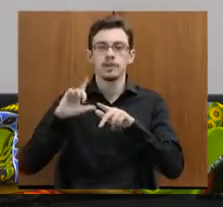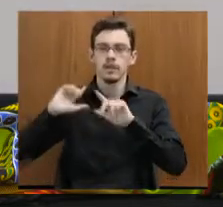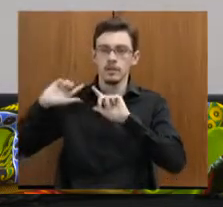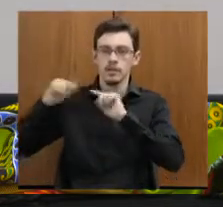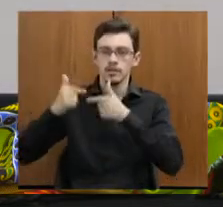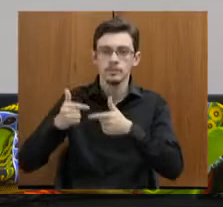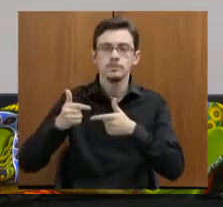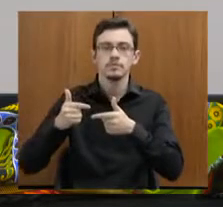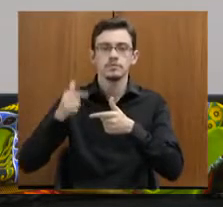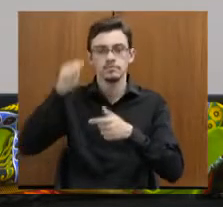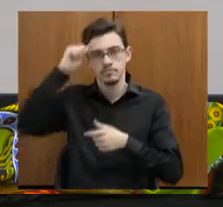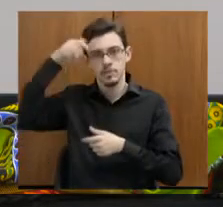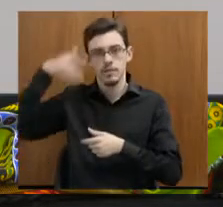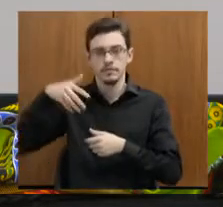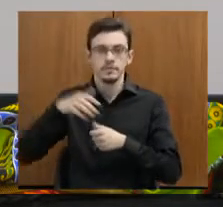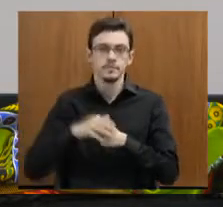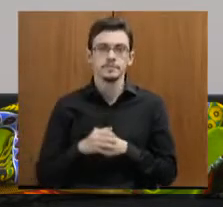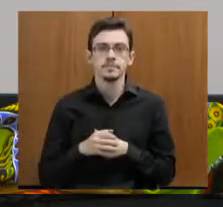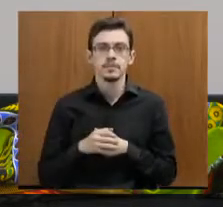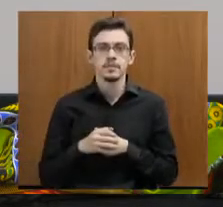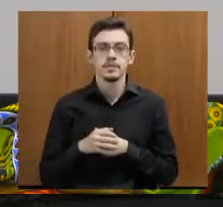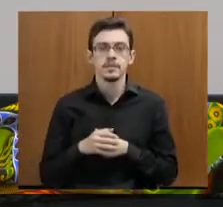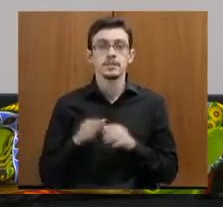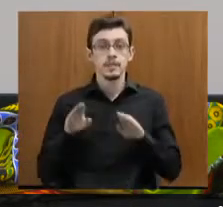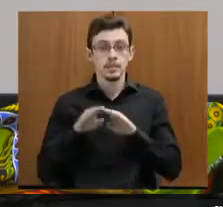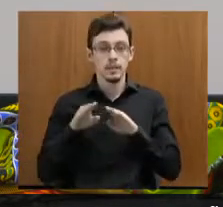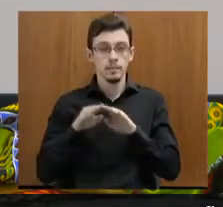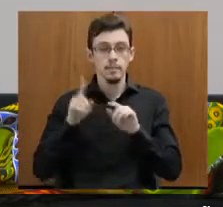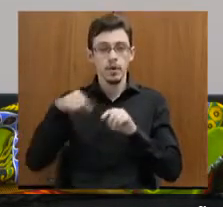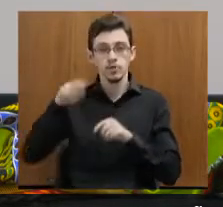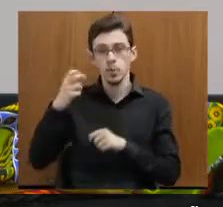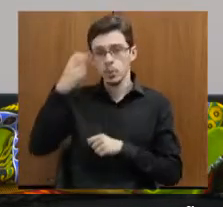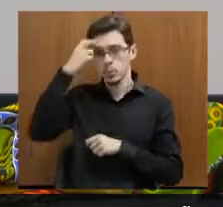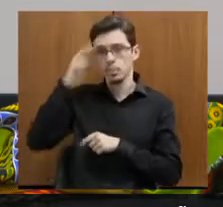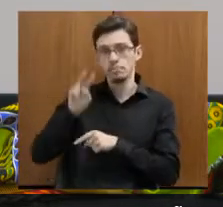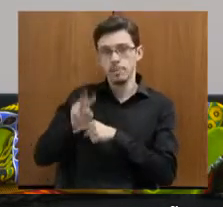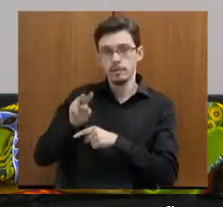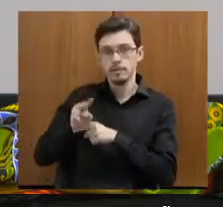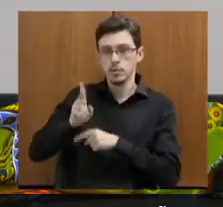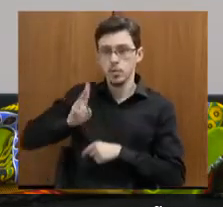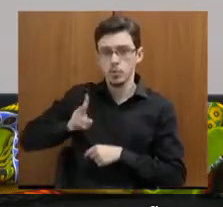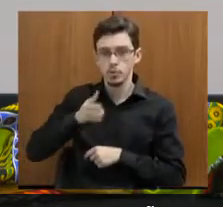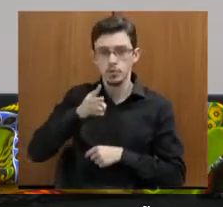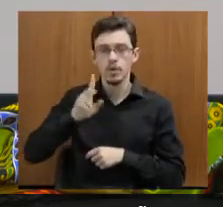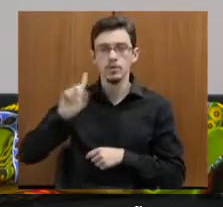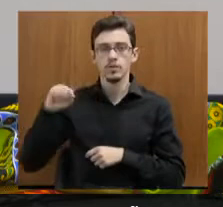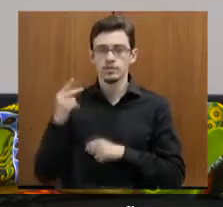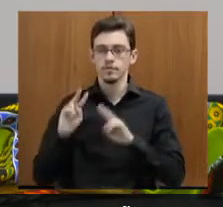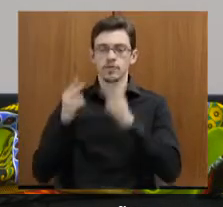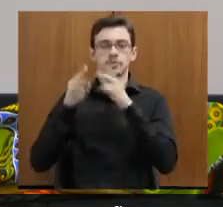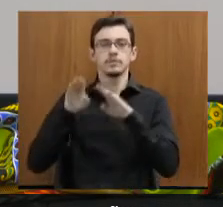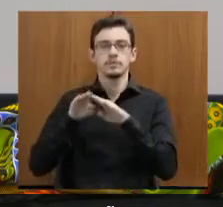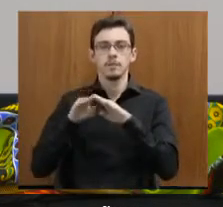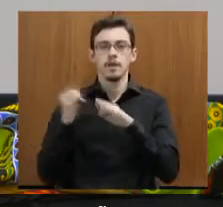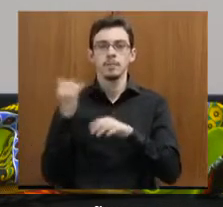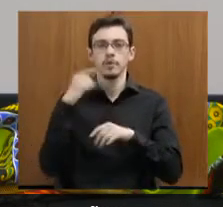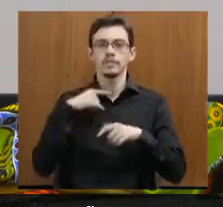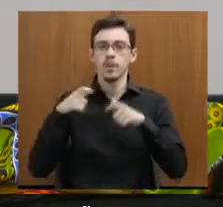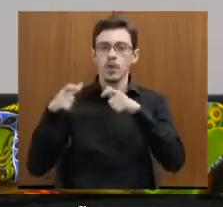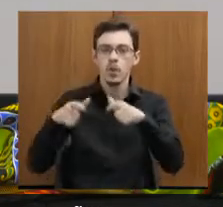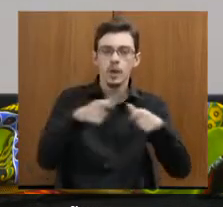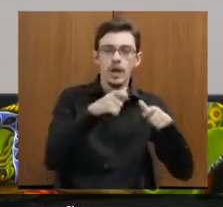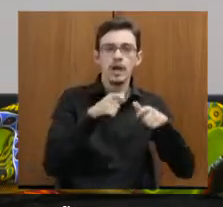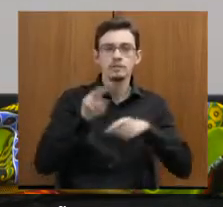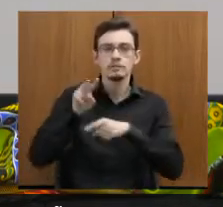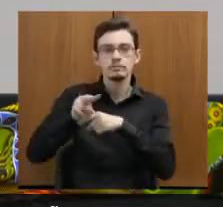de matriz africana e para a preservação da nossa cultura e dos nossos valores mas não